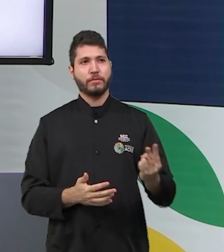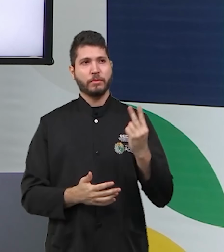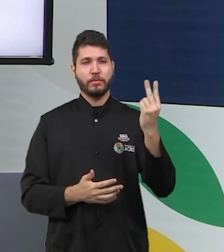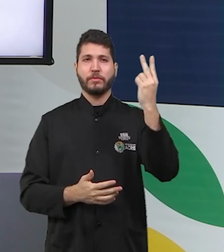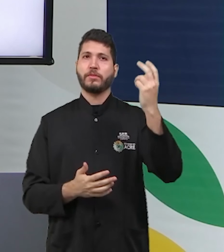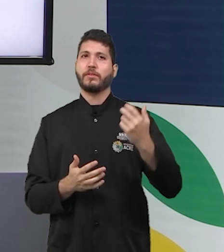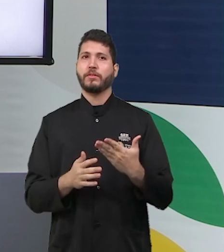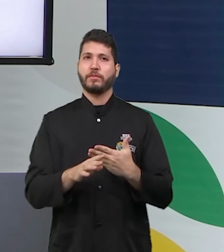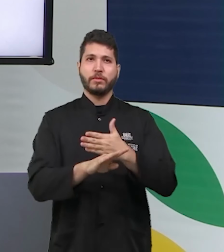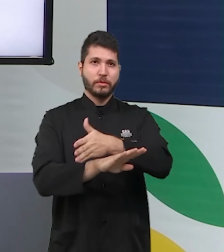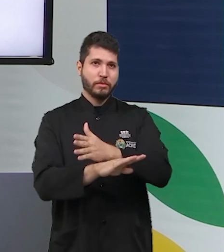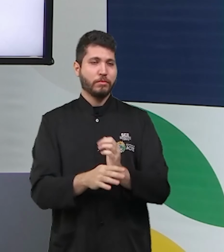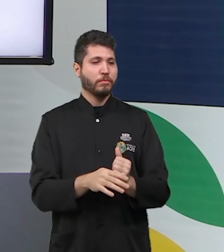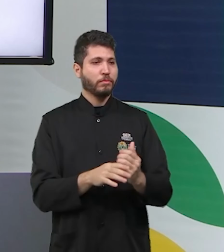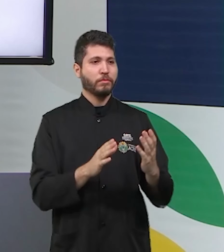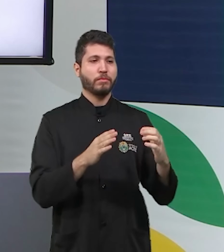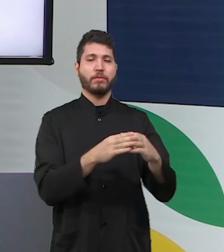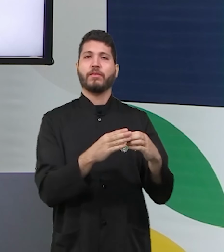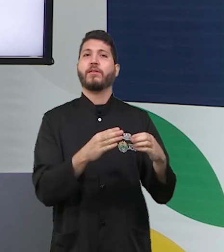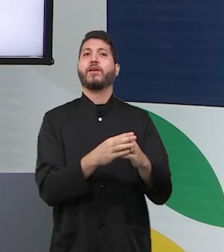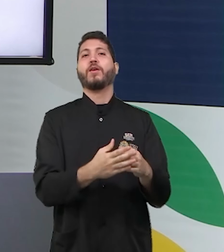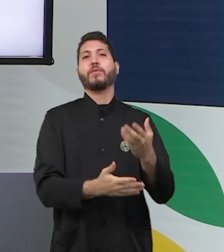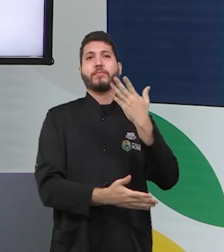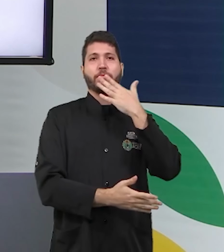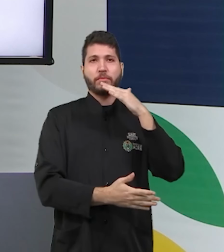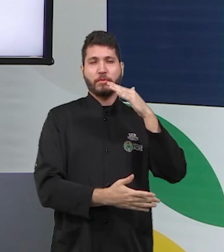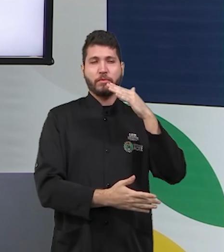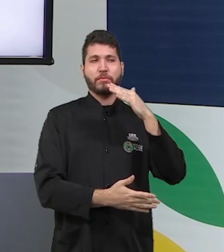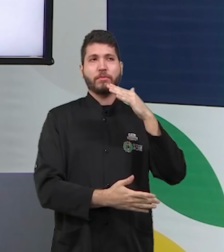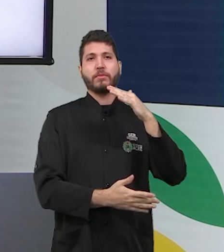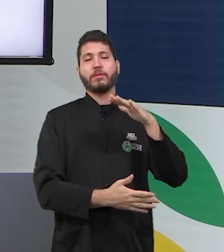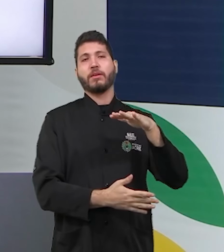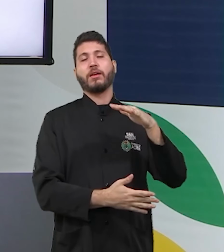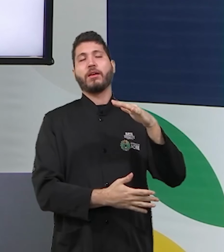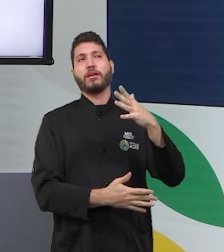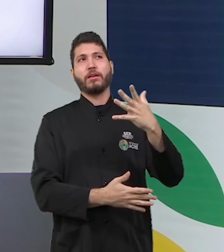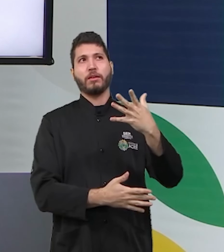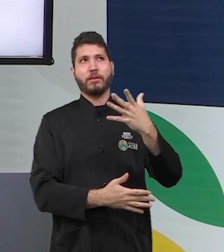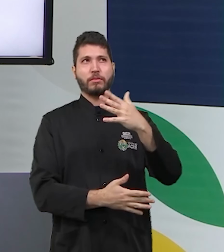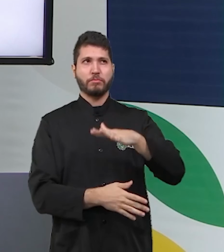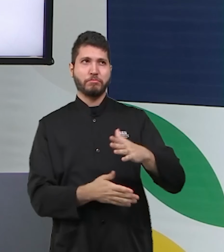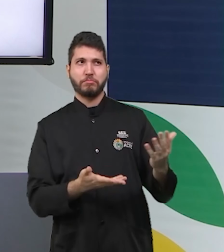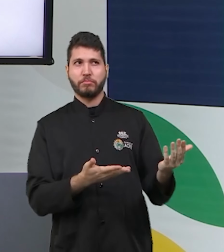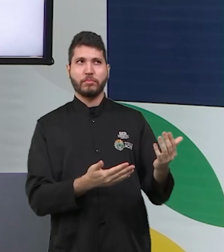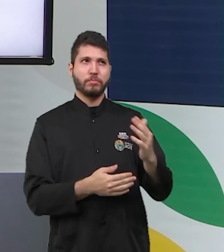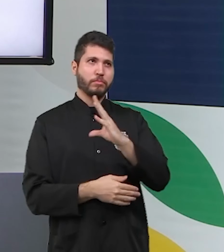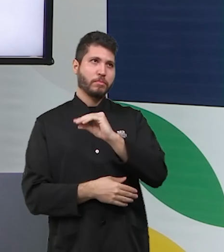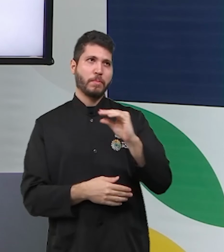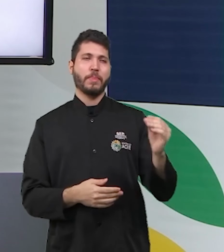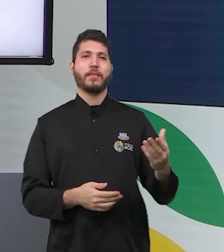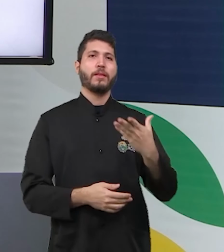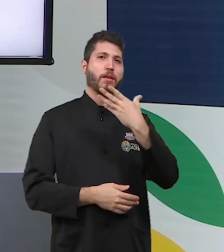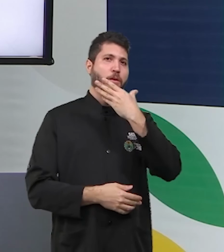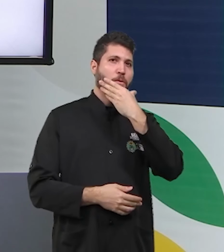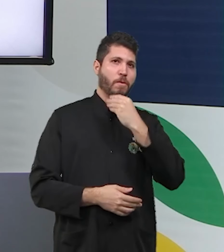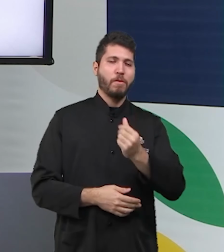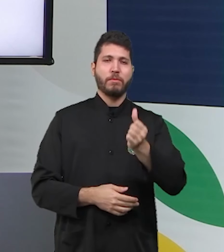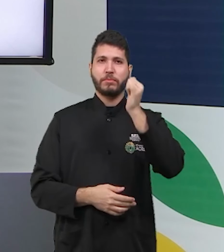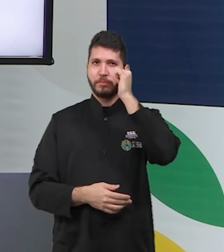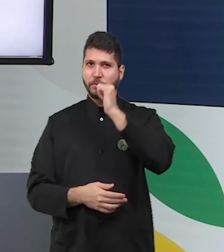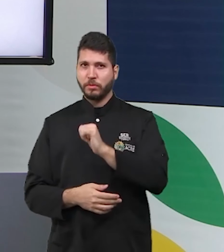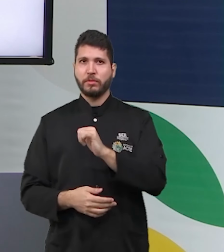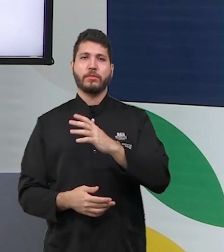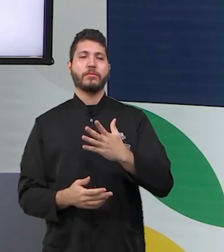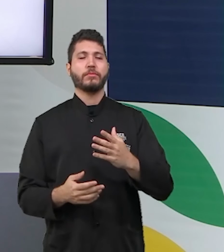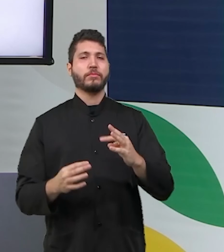que tem acesso, do que não tem acesso. Quando a gente coloca, né, os esportes adaptados na sala de aula para as pessoas que têm algum tipo de deficiência, que elas